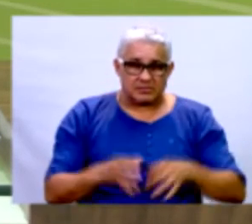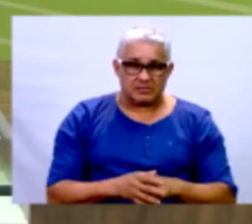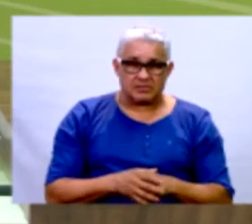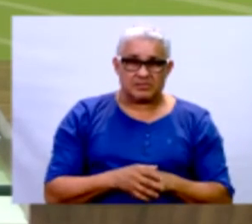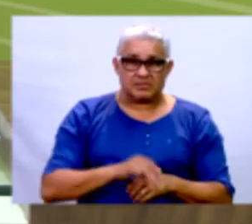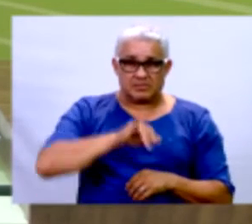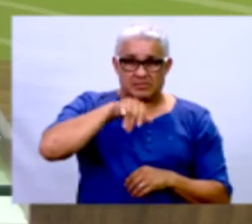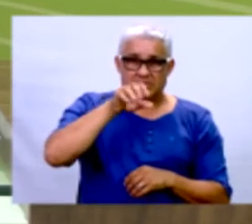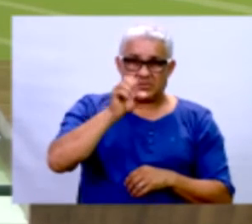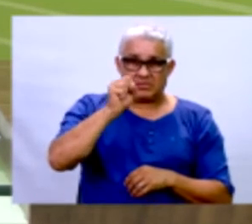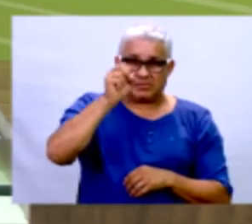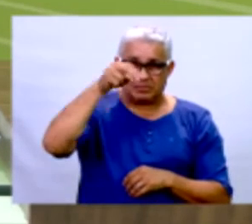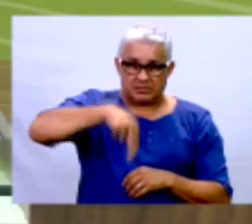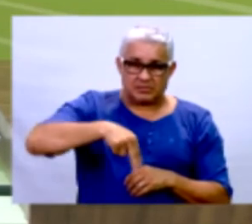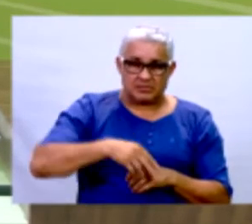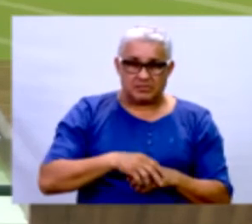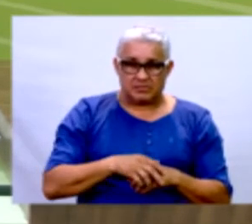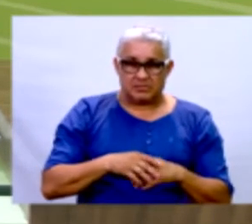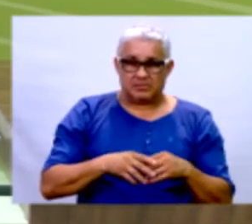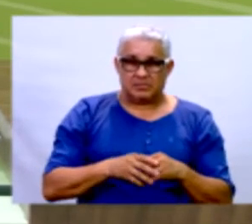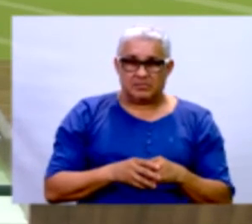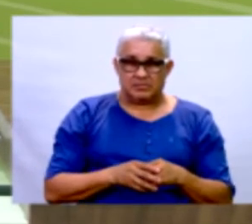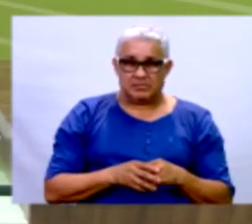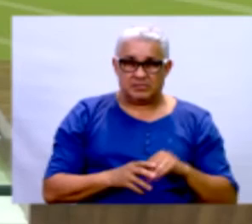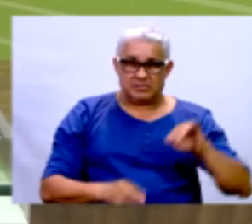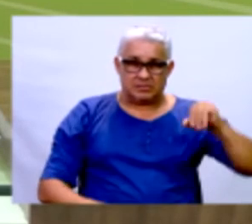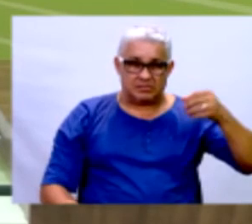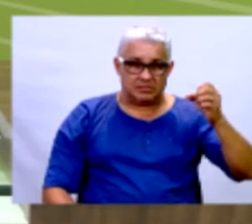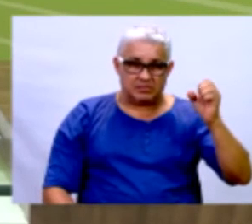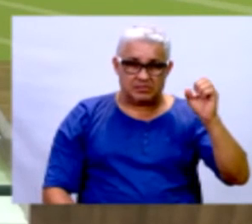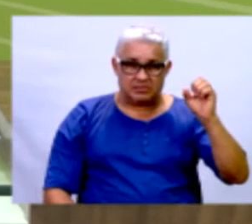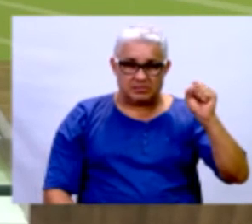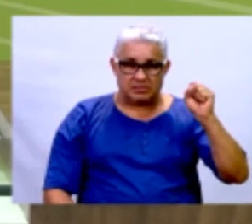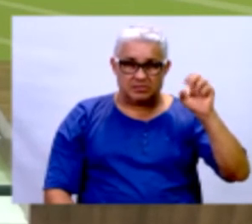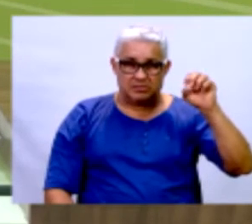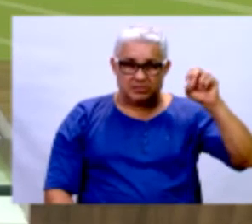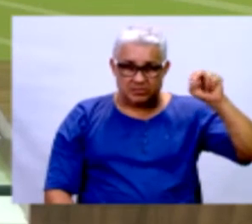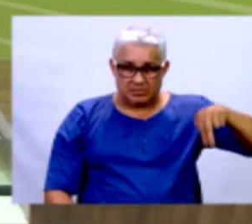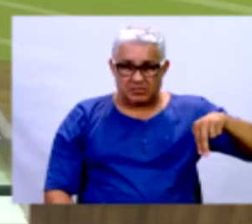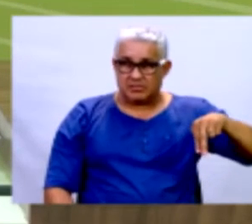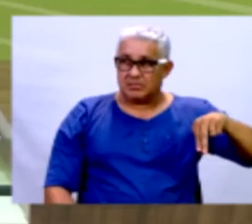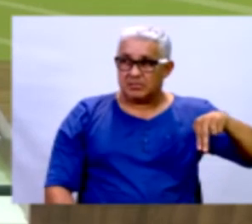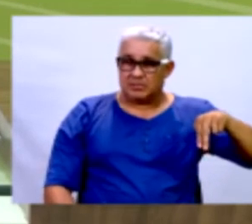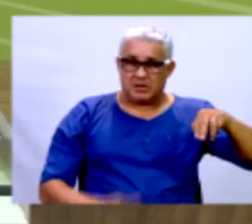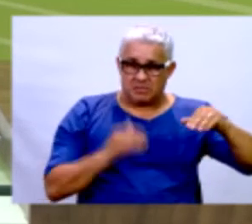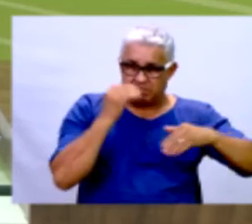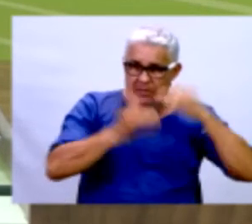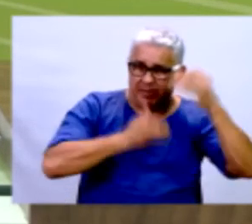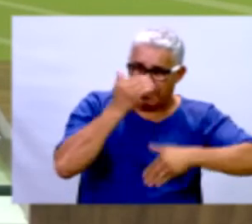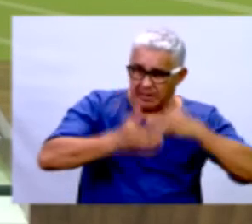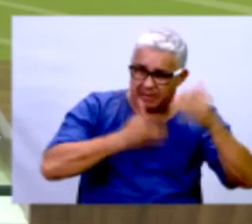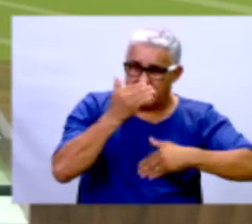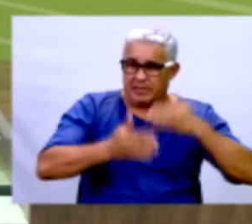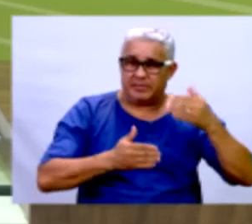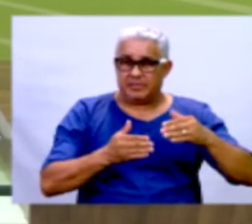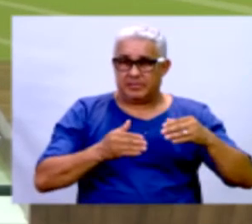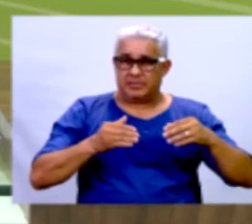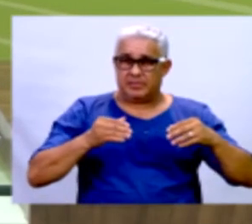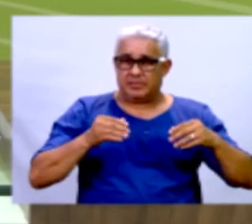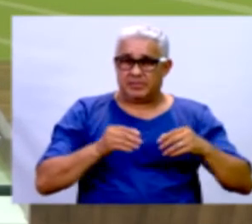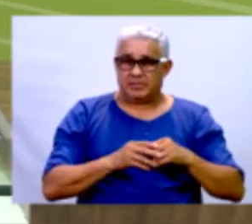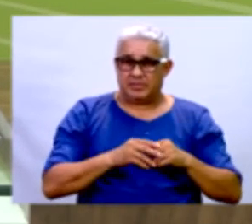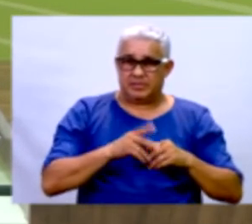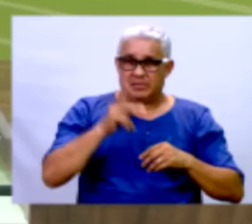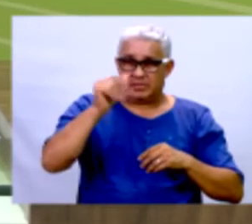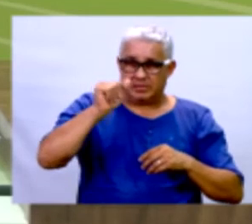o JSON em comparações de desempenho e performance em relação ao parse,